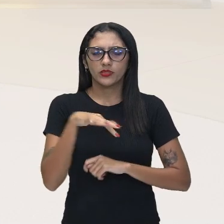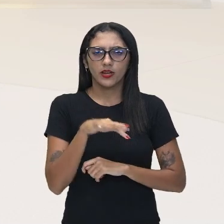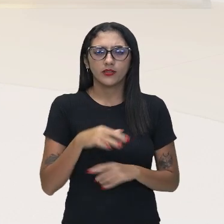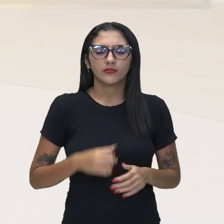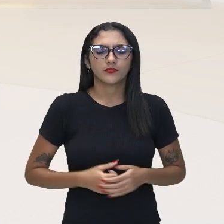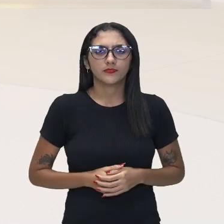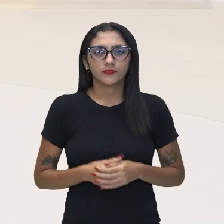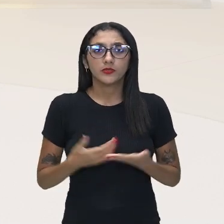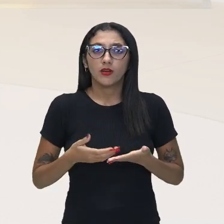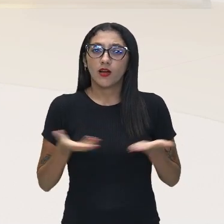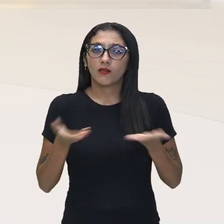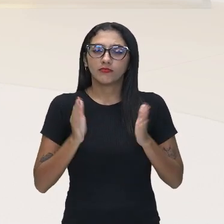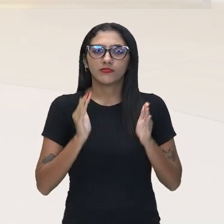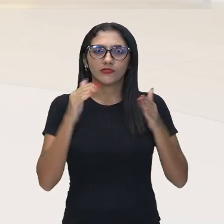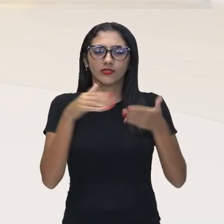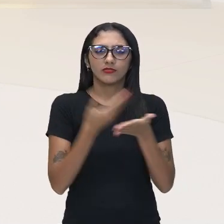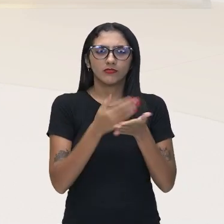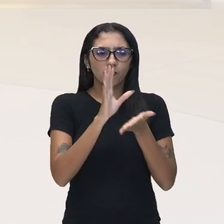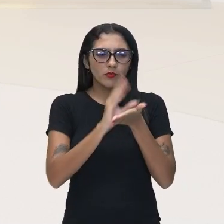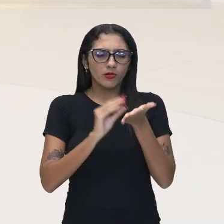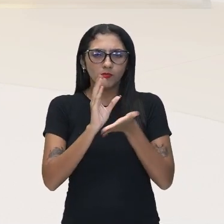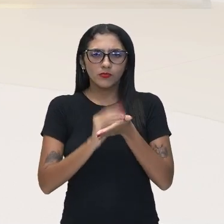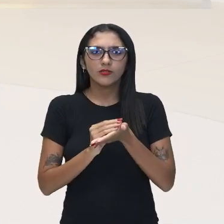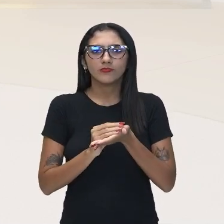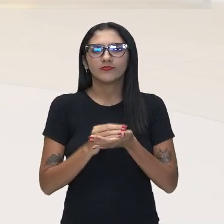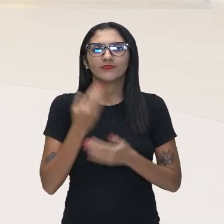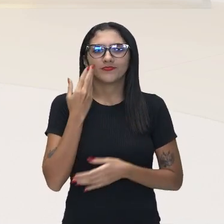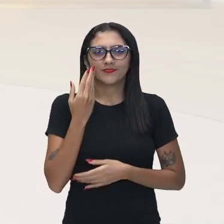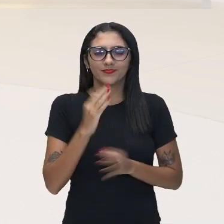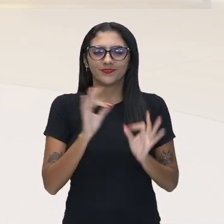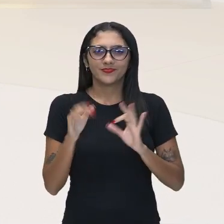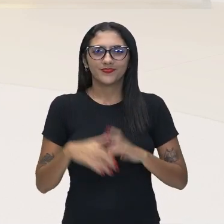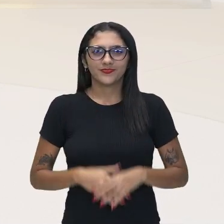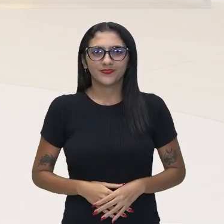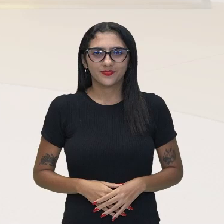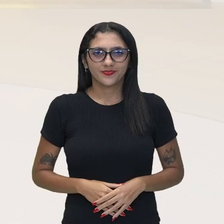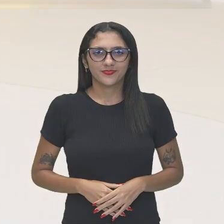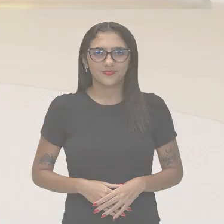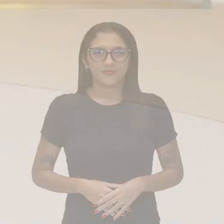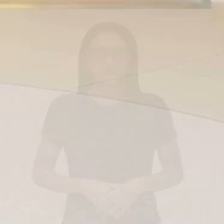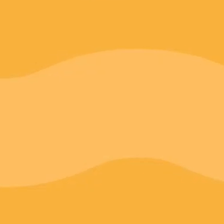todo o seu material aí, anote tudo da nossa aula e vamos à nossa aula.